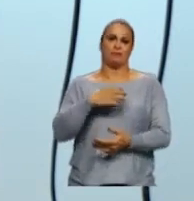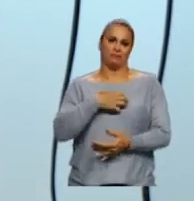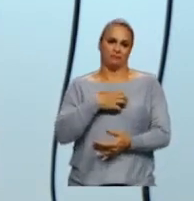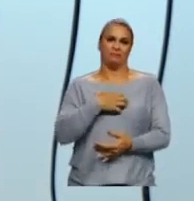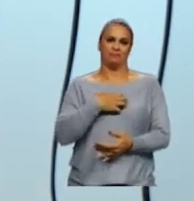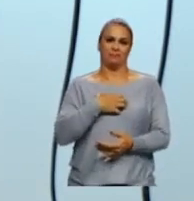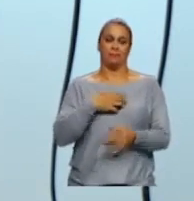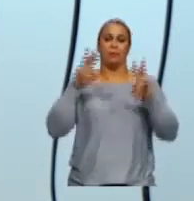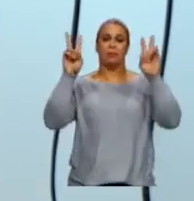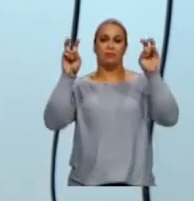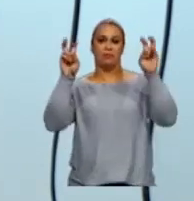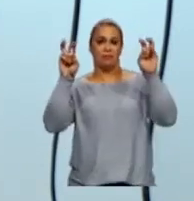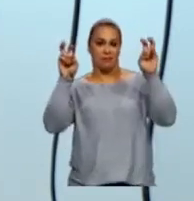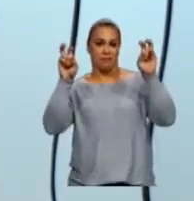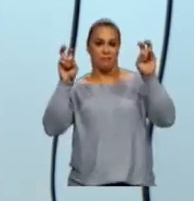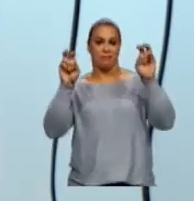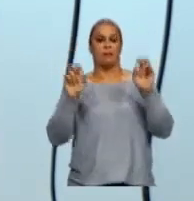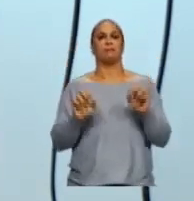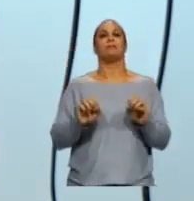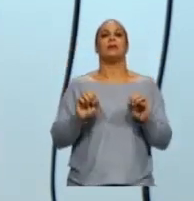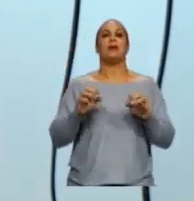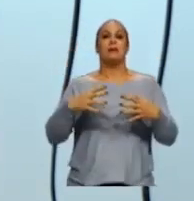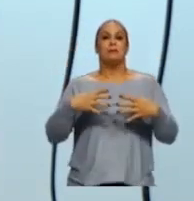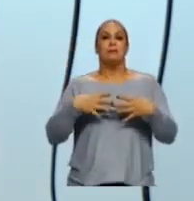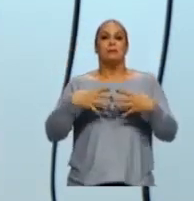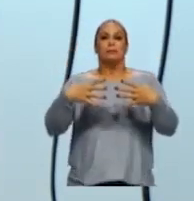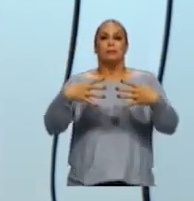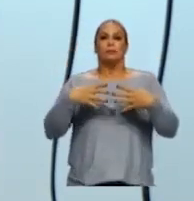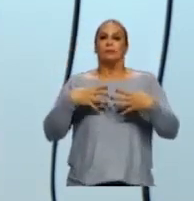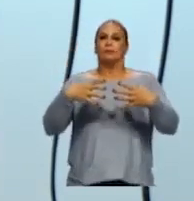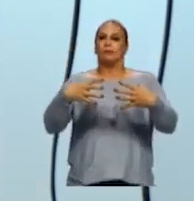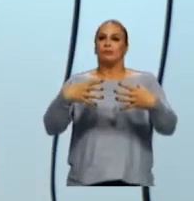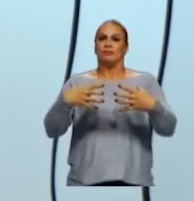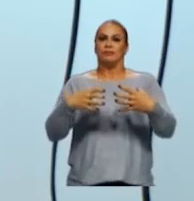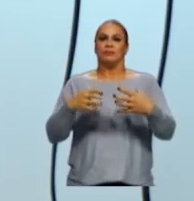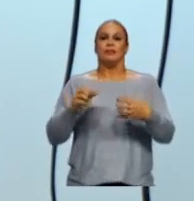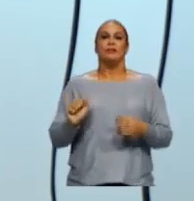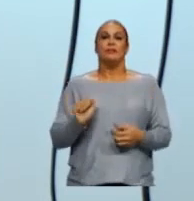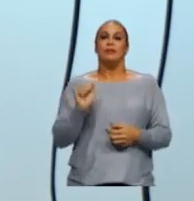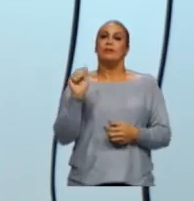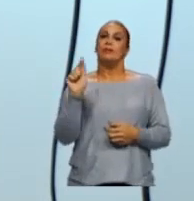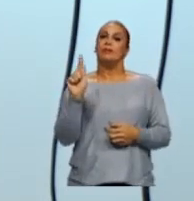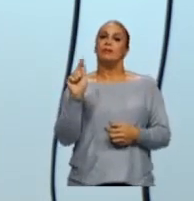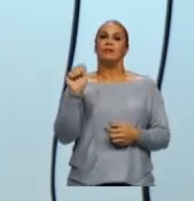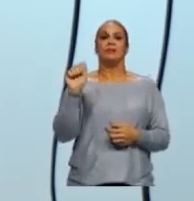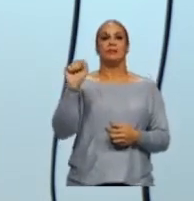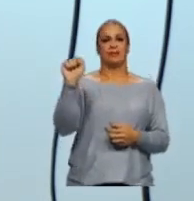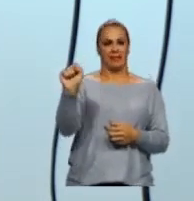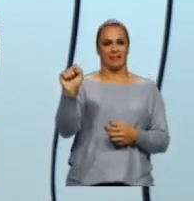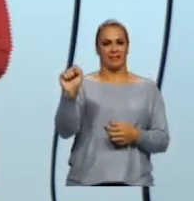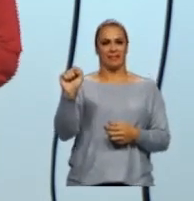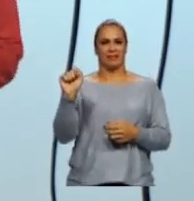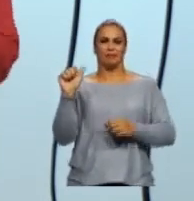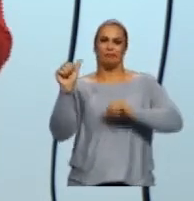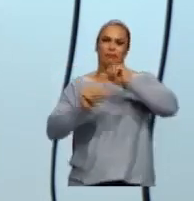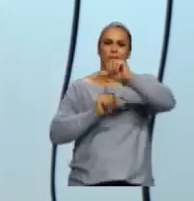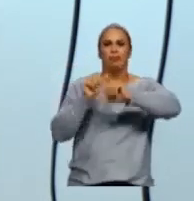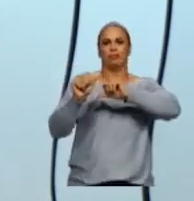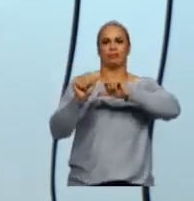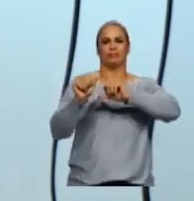sistema respiratório e as trocas gasosas. Com essa aula, eu espero que você